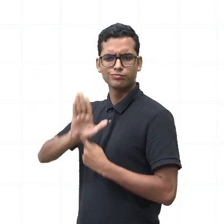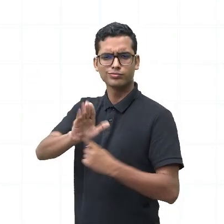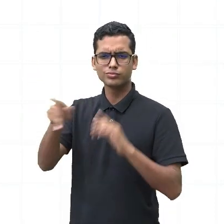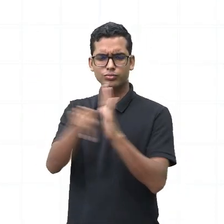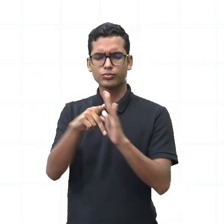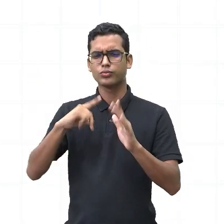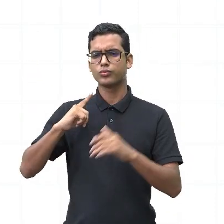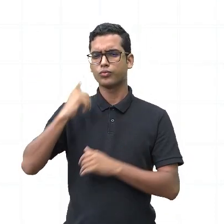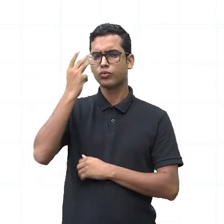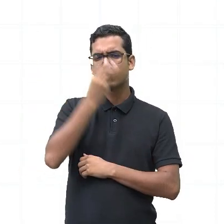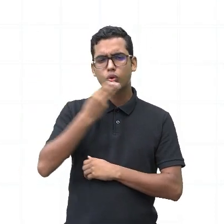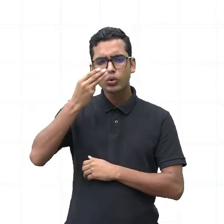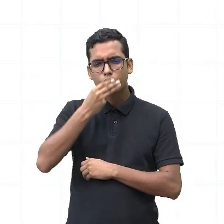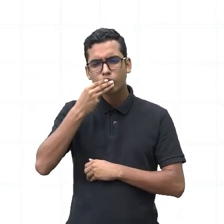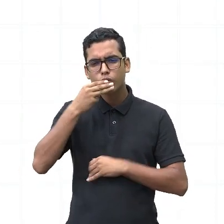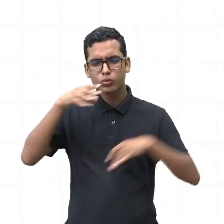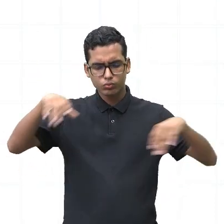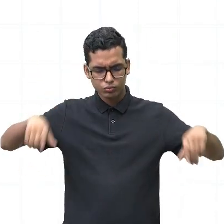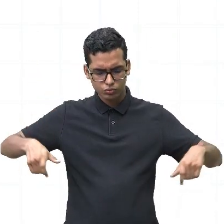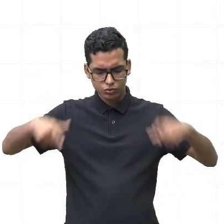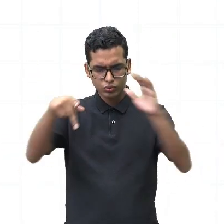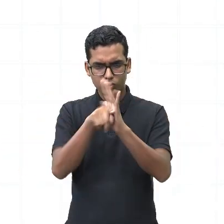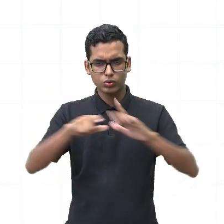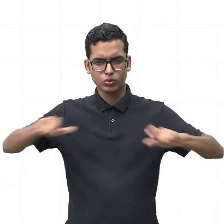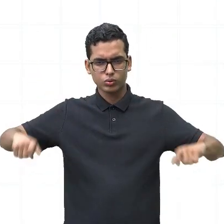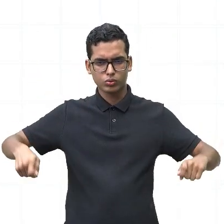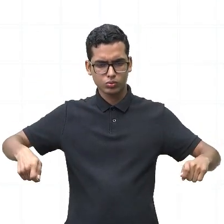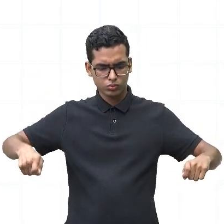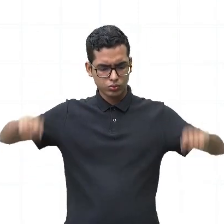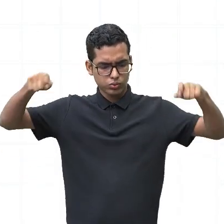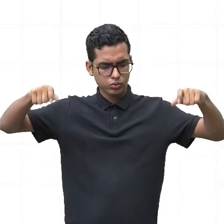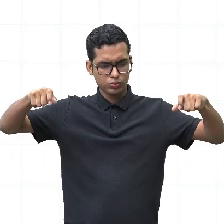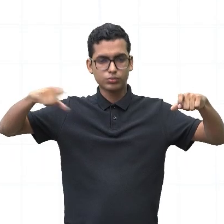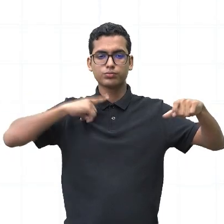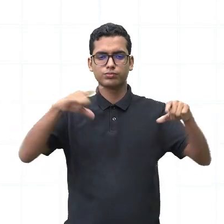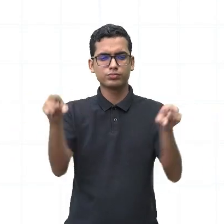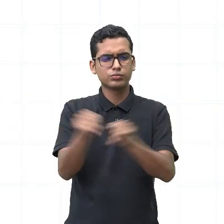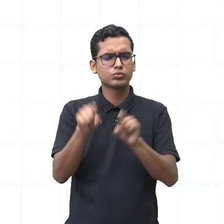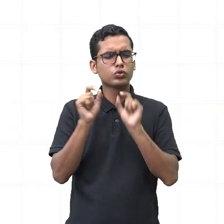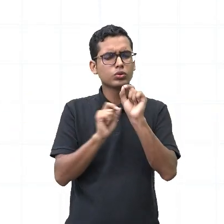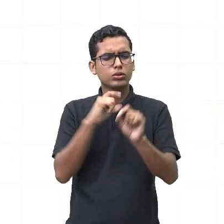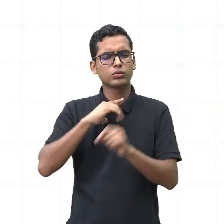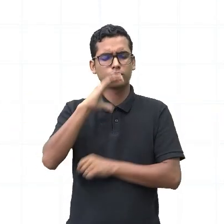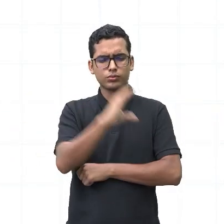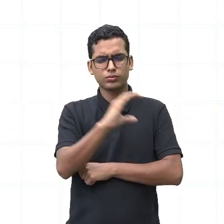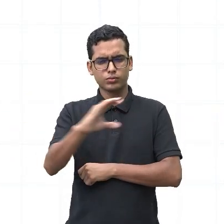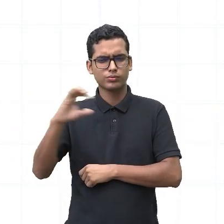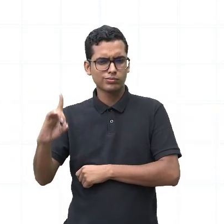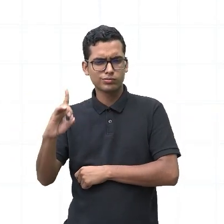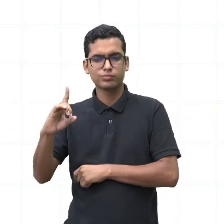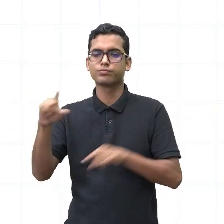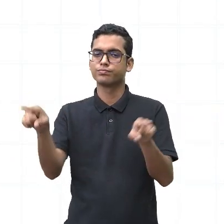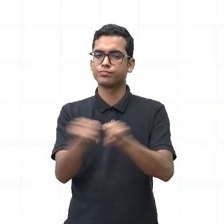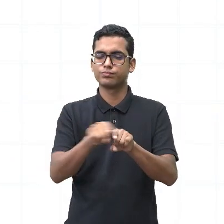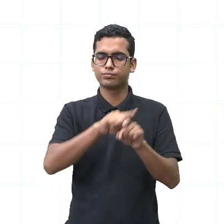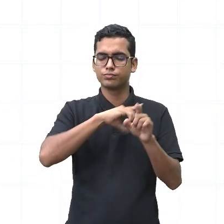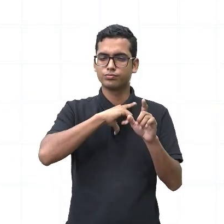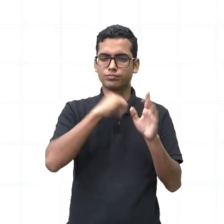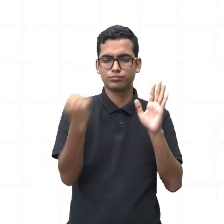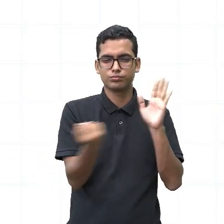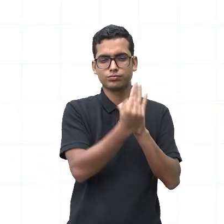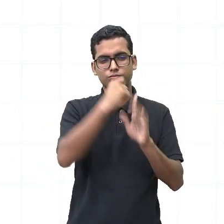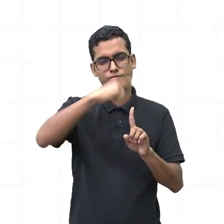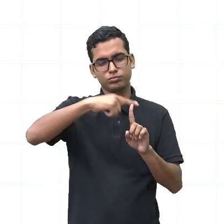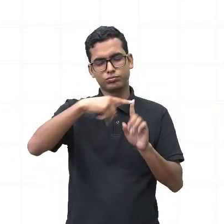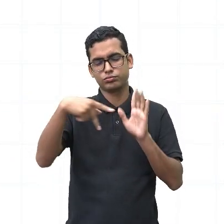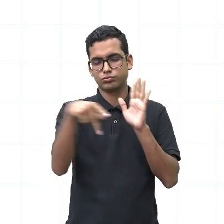mel, né? E o que ali tem CCD? Também marca tipográfica, alright? No próximo, deixa eu ver se tem